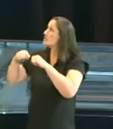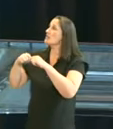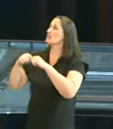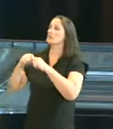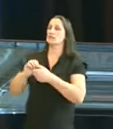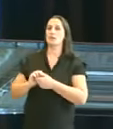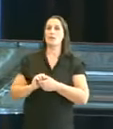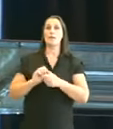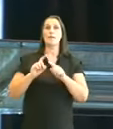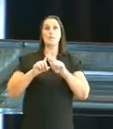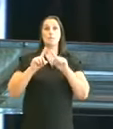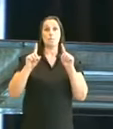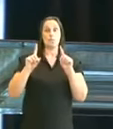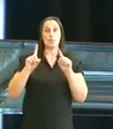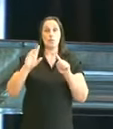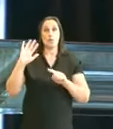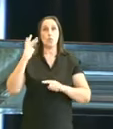do trono,